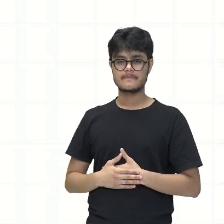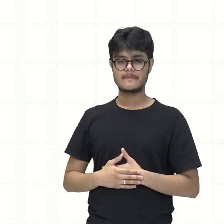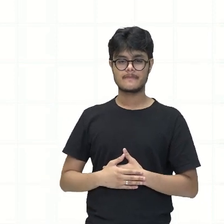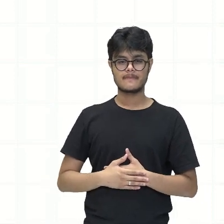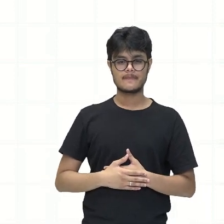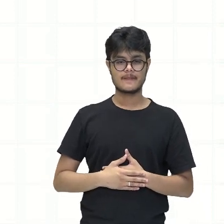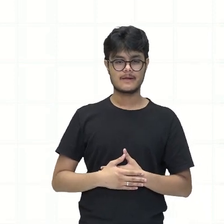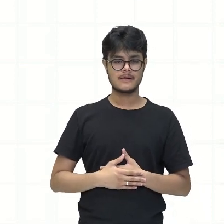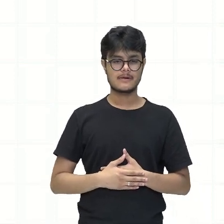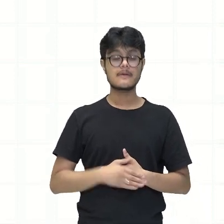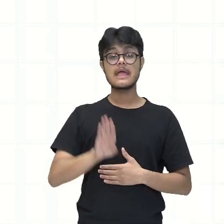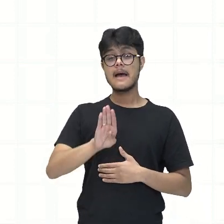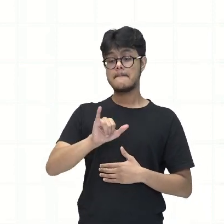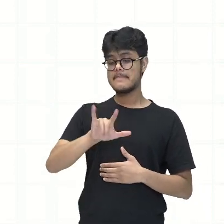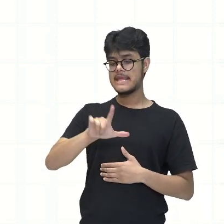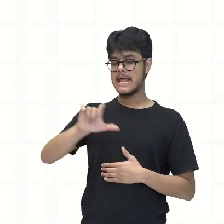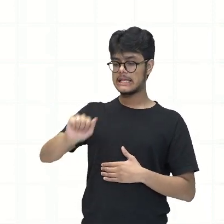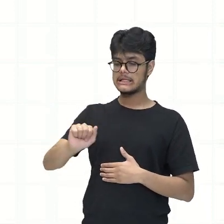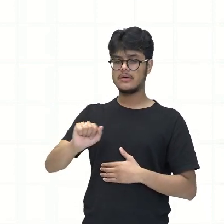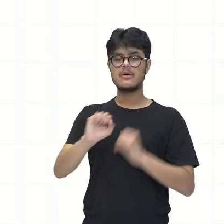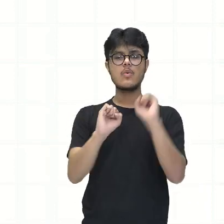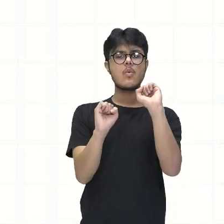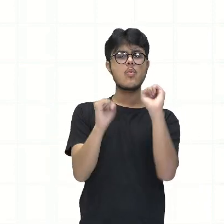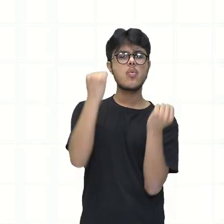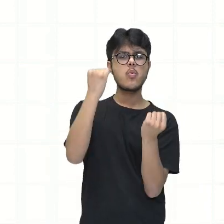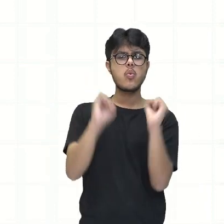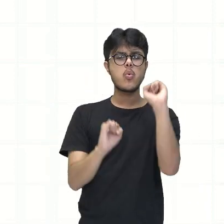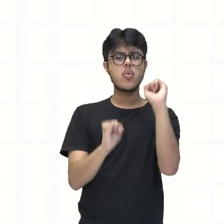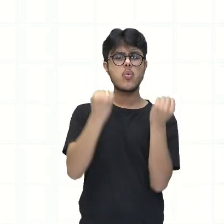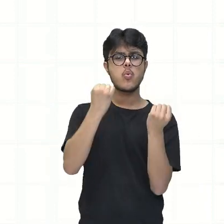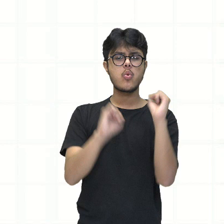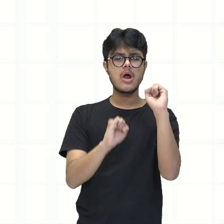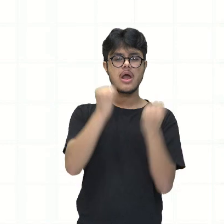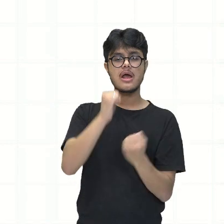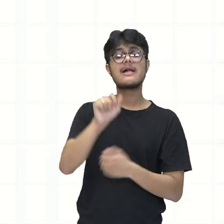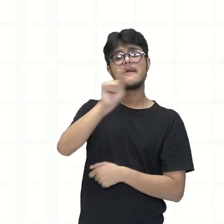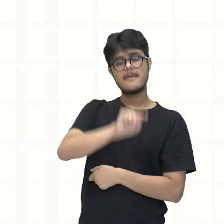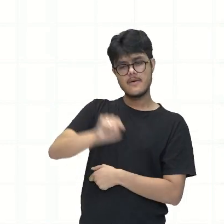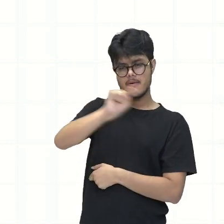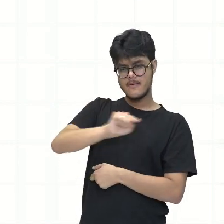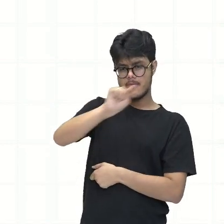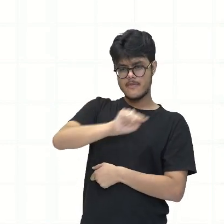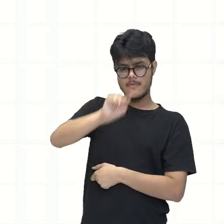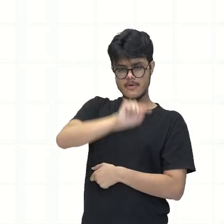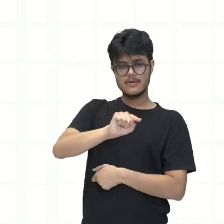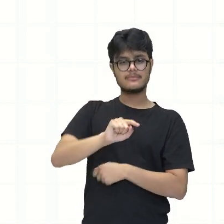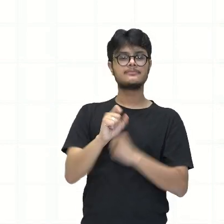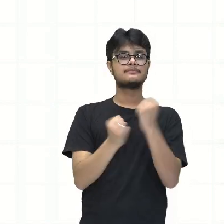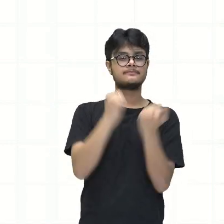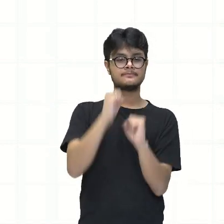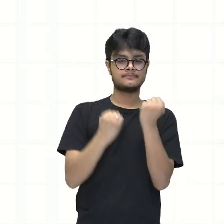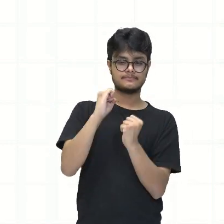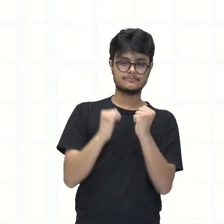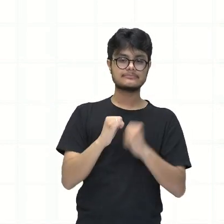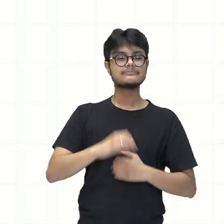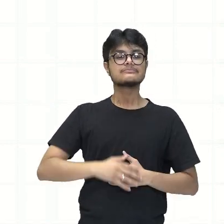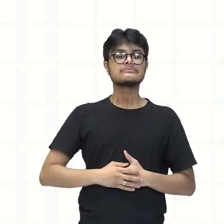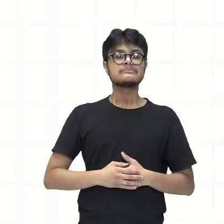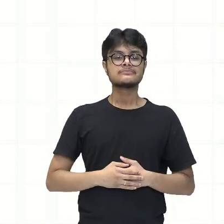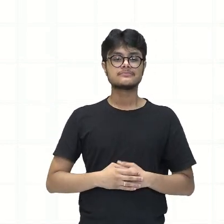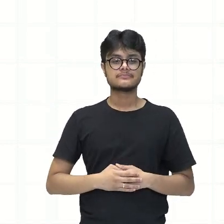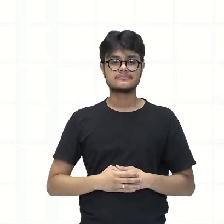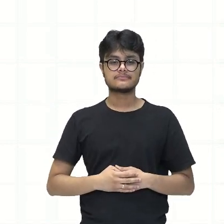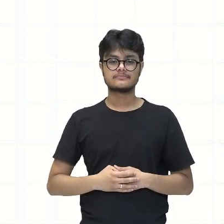é a biela que vai fornecer aí esse giro ao virabrequim, certo?